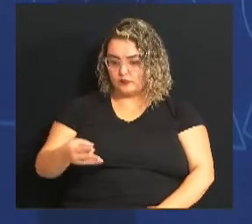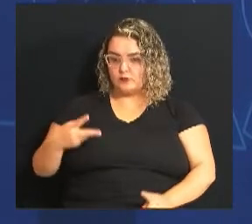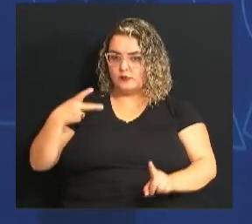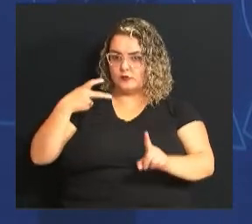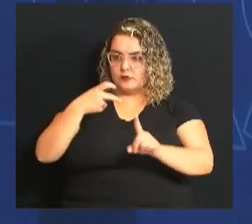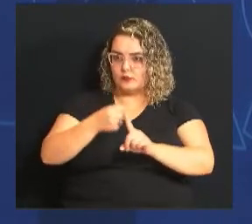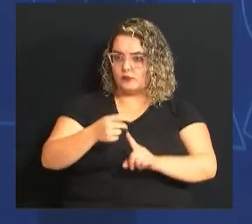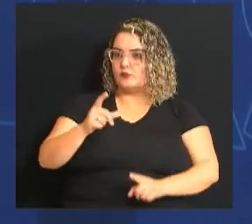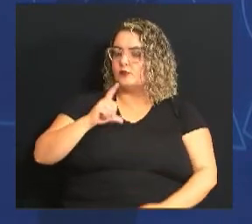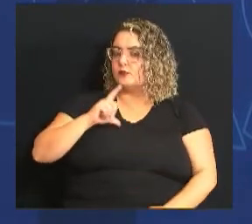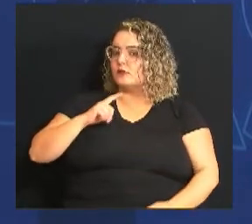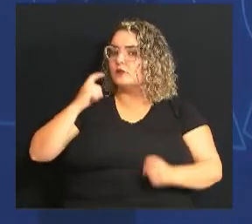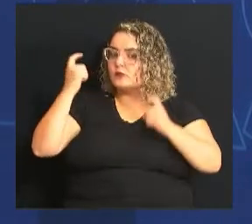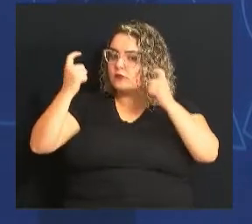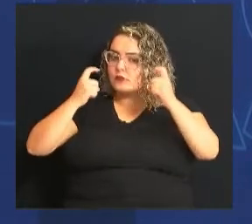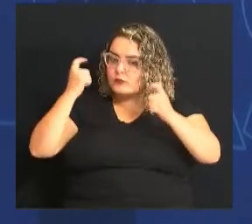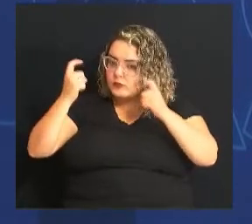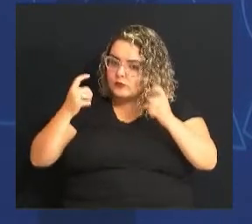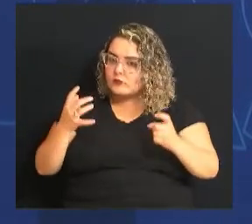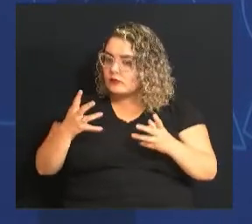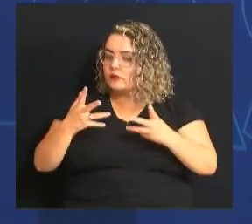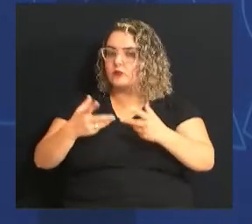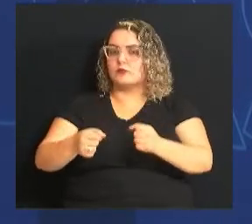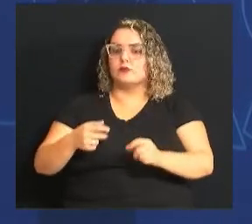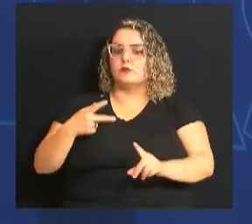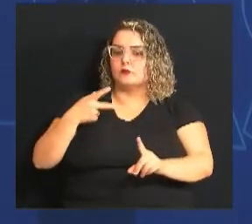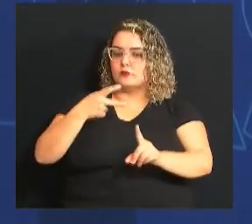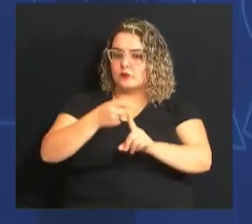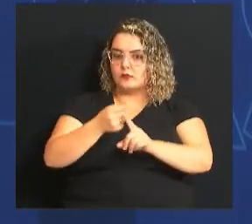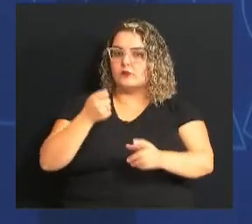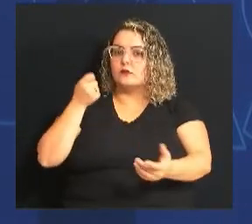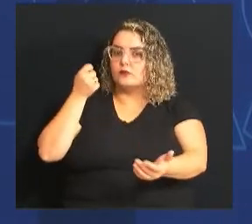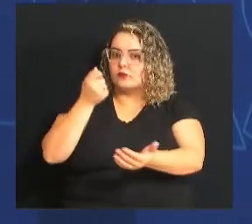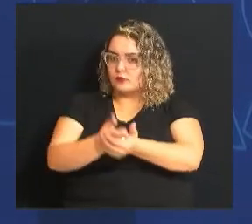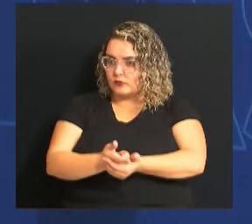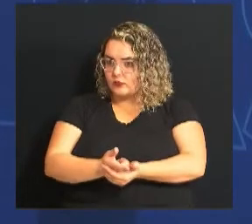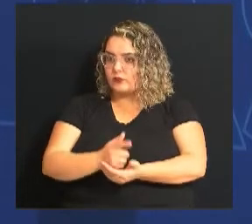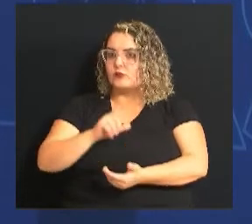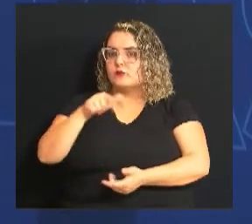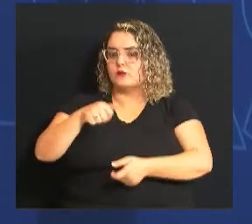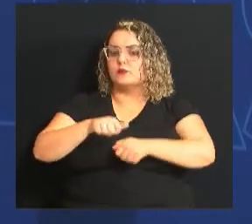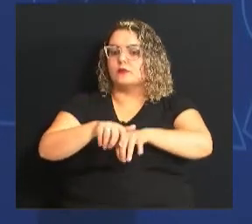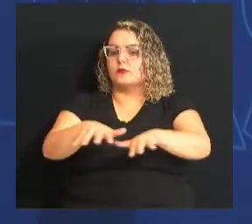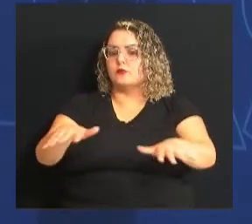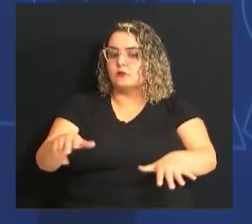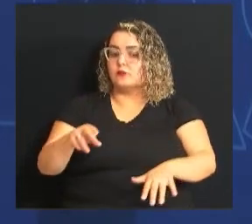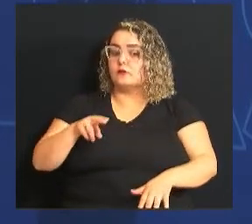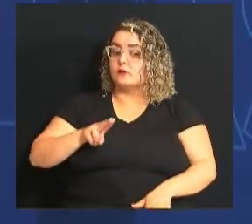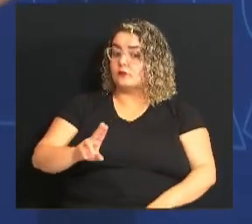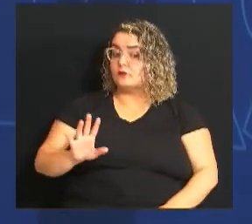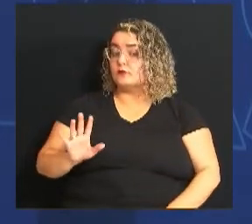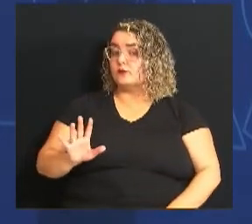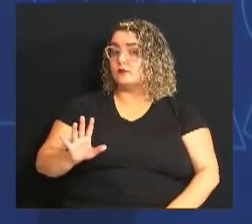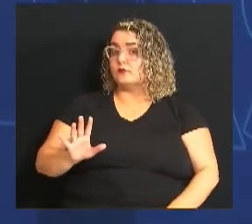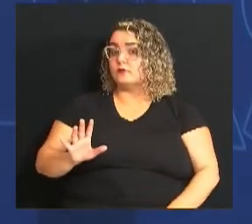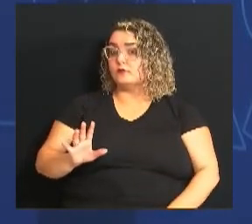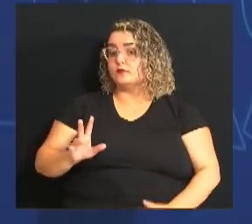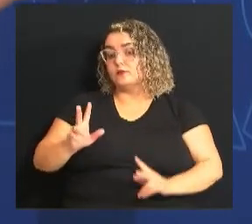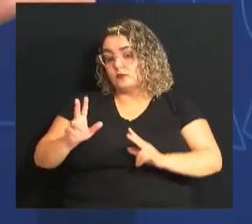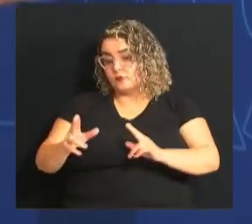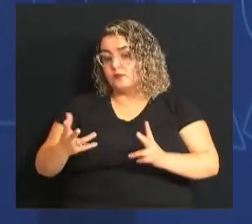uma preocupação de que todas essas doses serão compradas e depois distribuídas, ou de acordo com o que